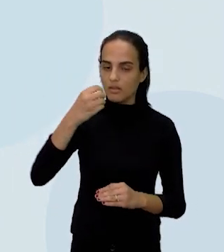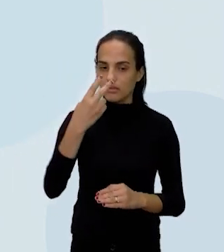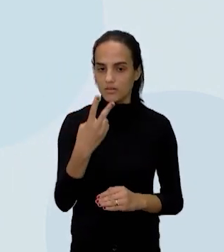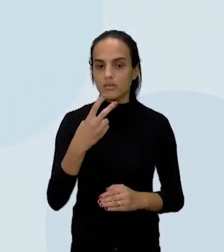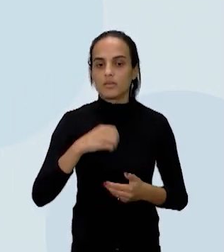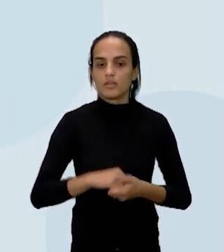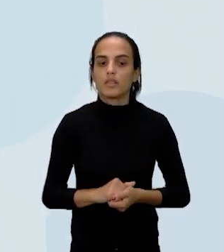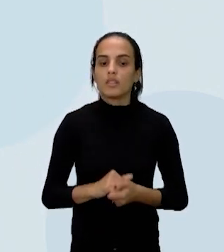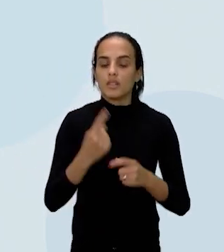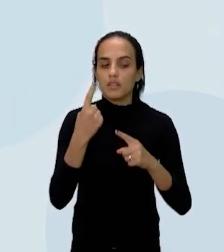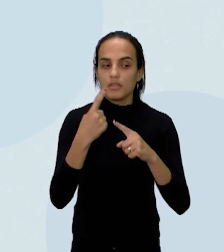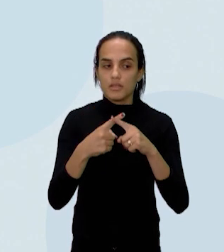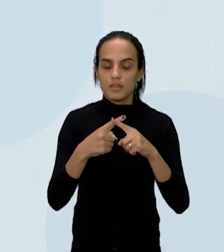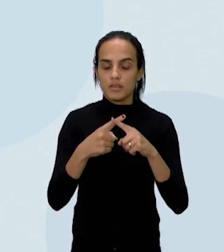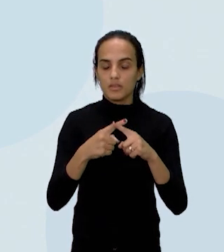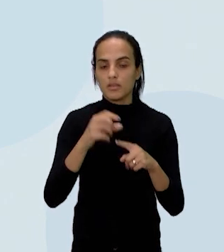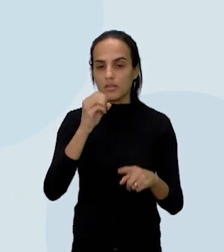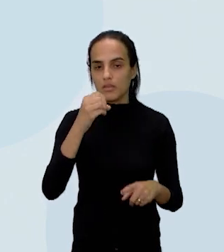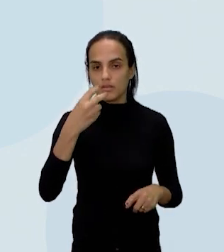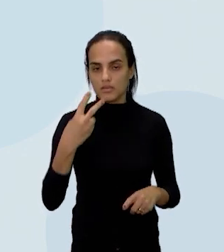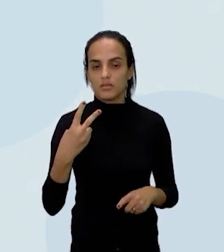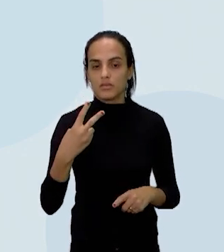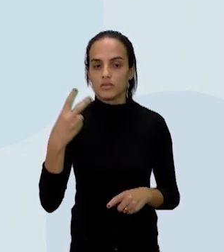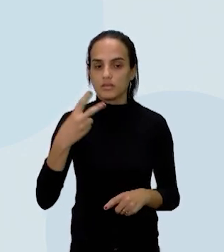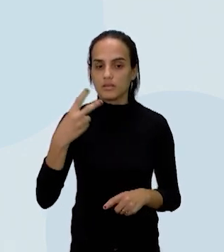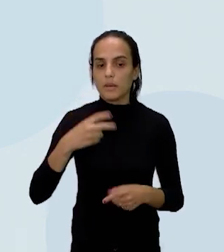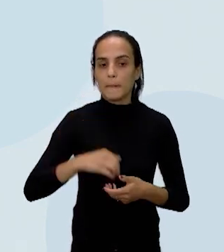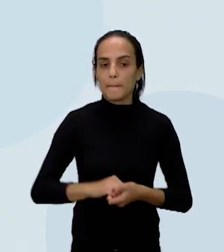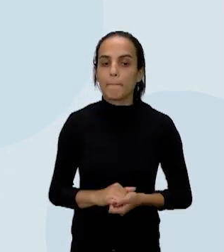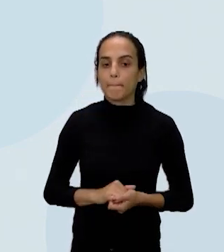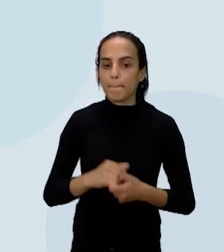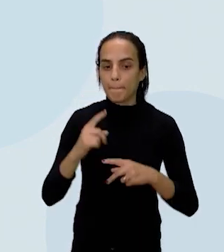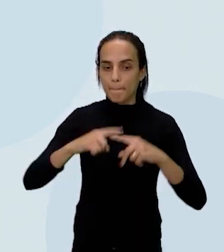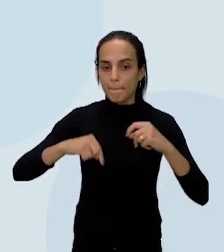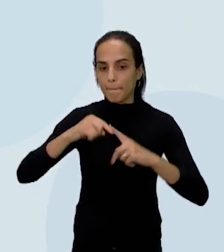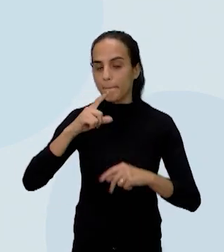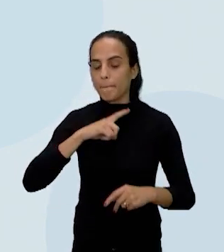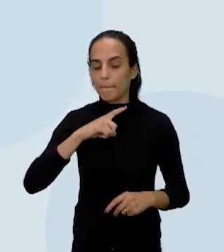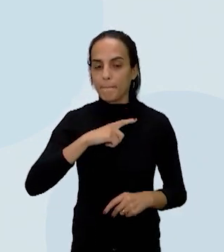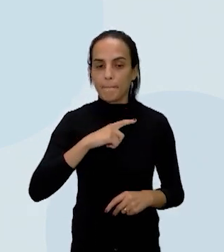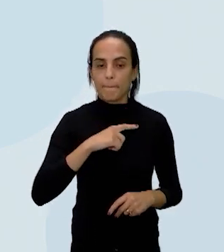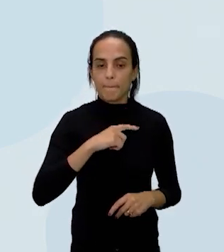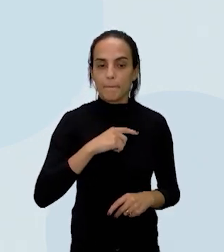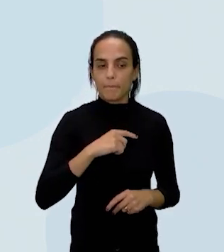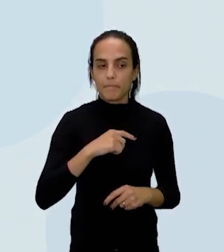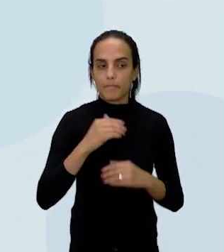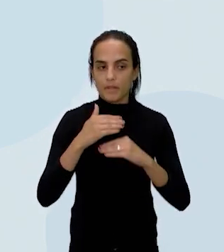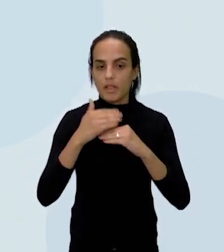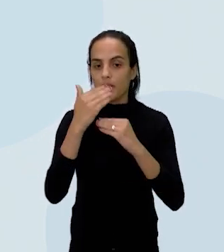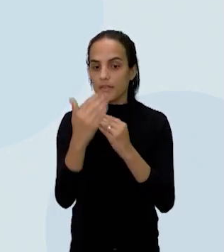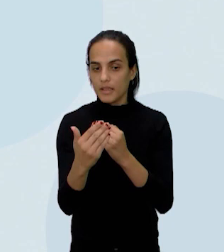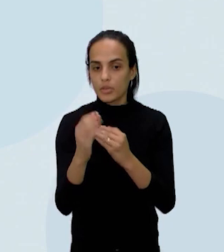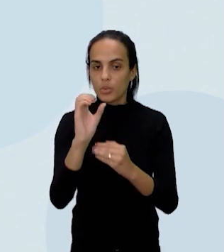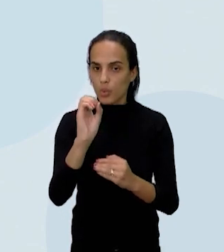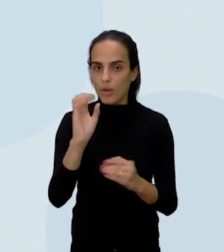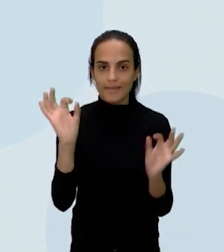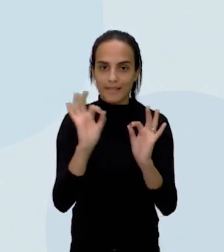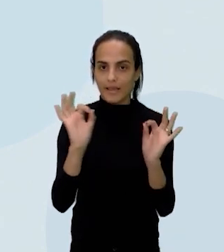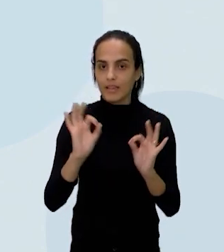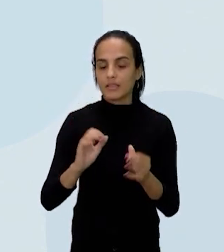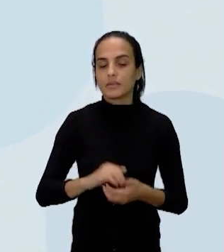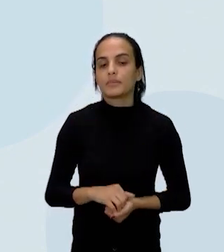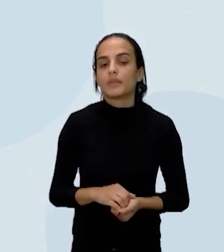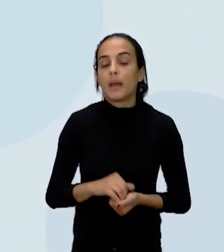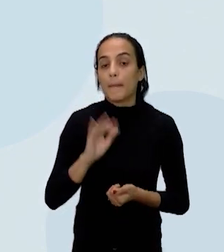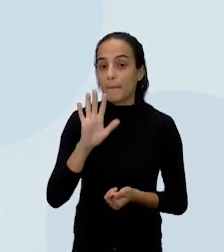Vezes O2, aí nos produtos eu tenho O2. Na frente do O eu não tenho nada, mas quando eu não tenho nenhum